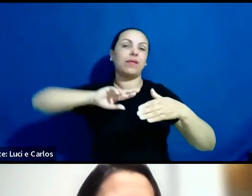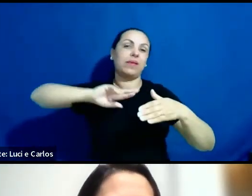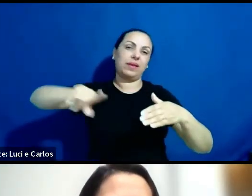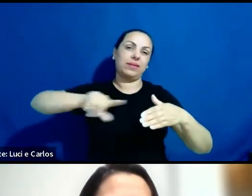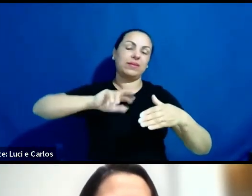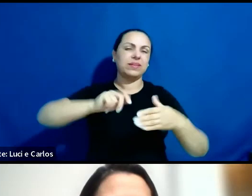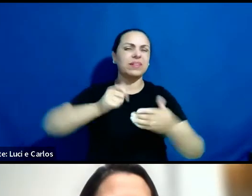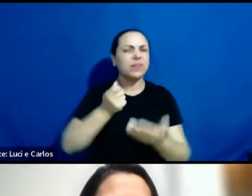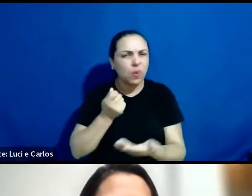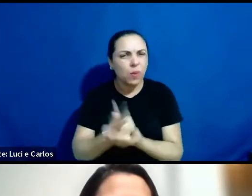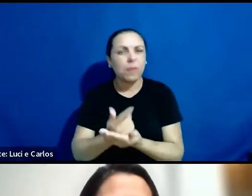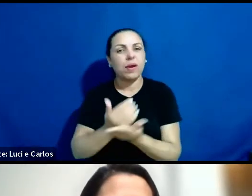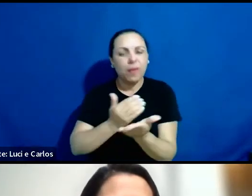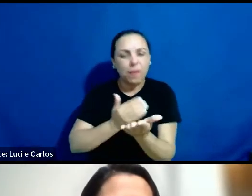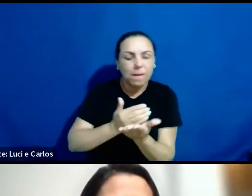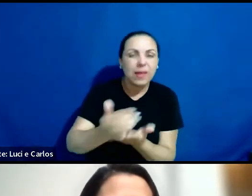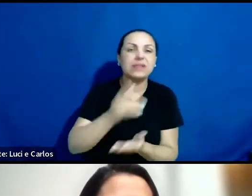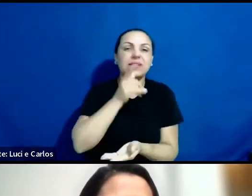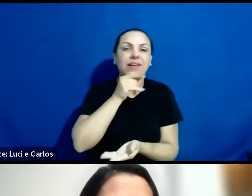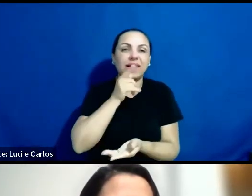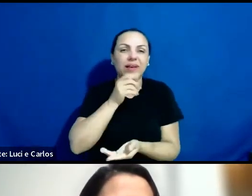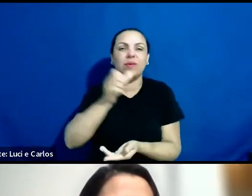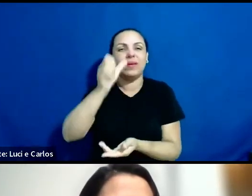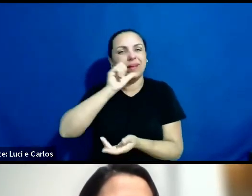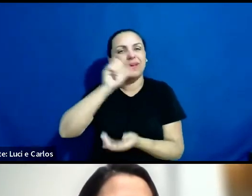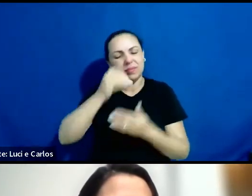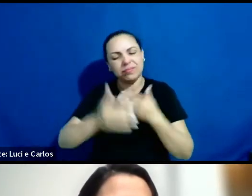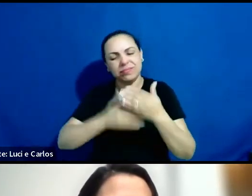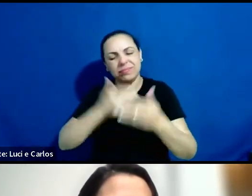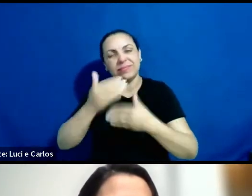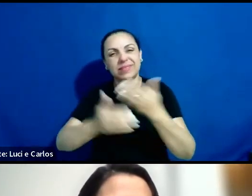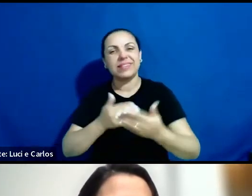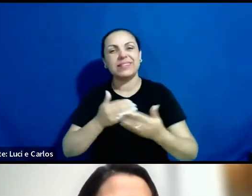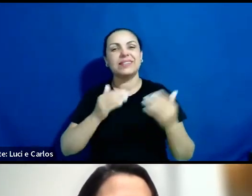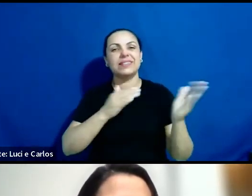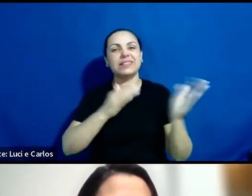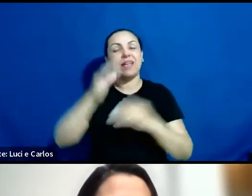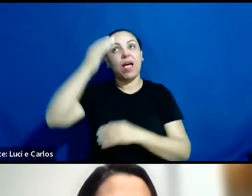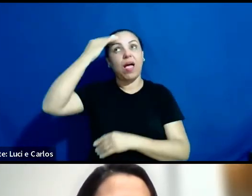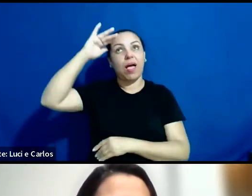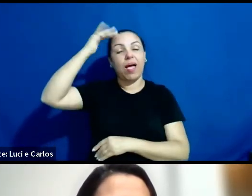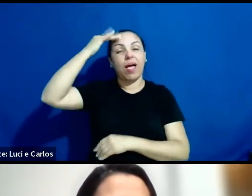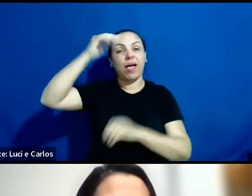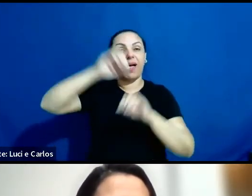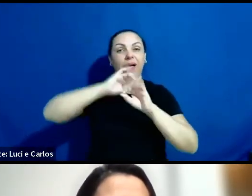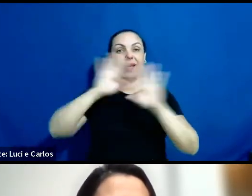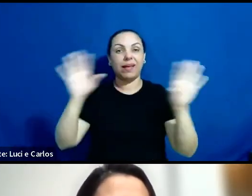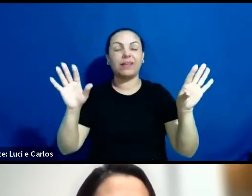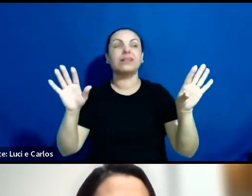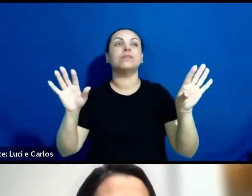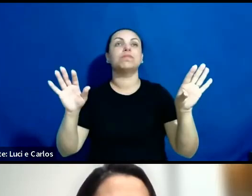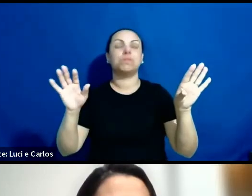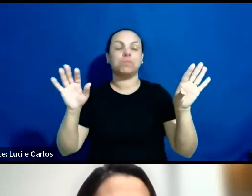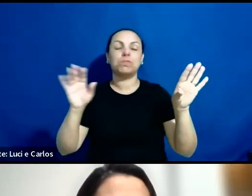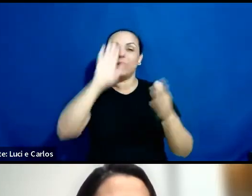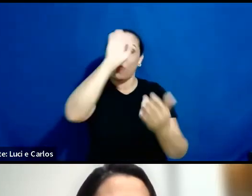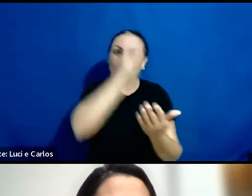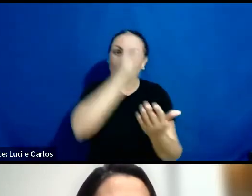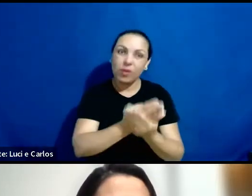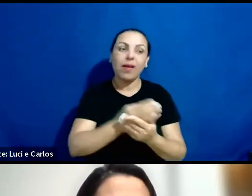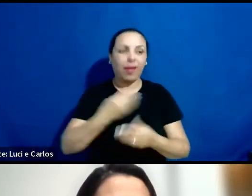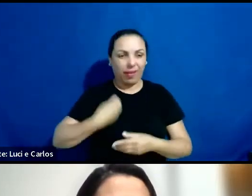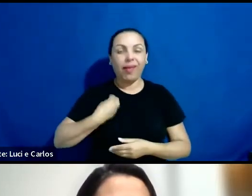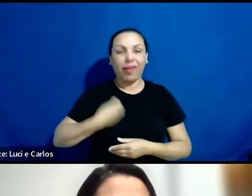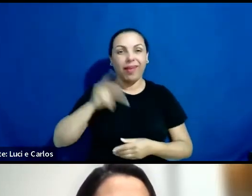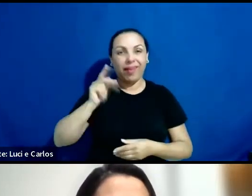Adquiram, comecem a fazer o uso, porque é muito bom, né? Amanhã, nas próximas lives, aí vocês poderão estar aqui dando o